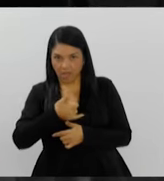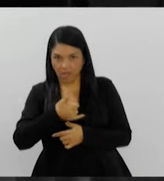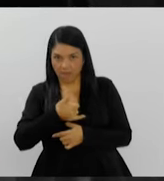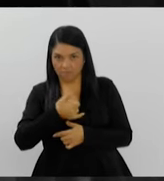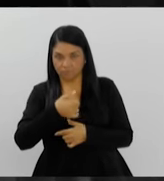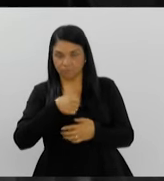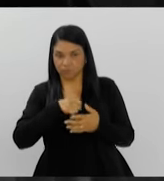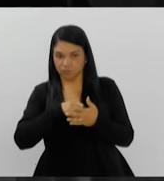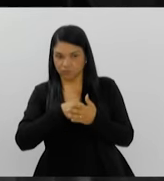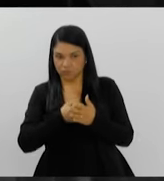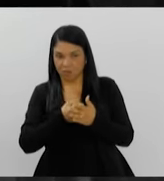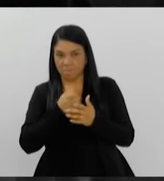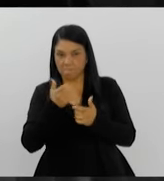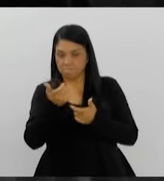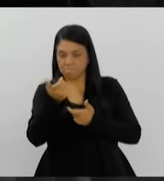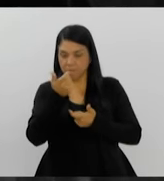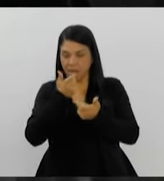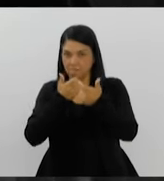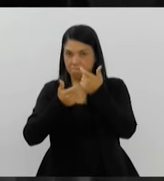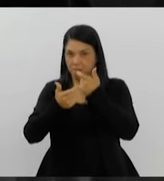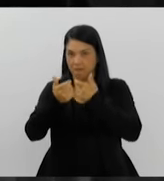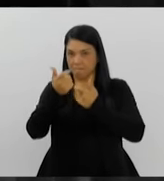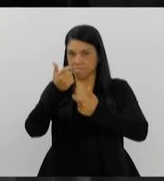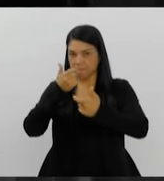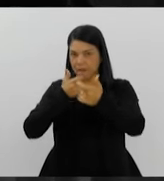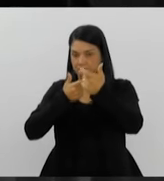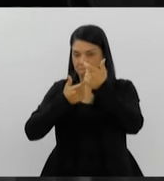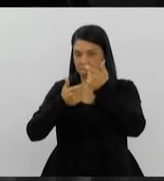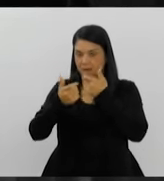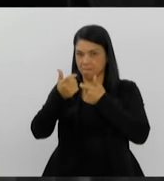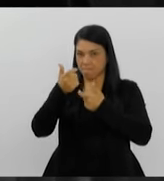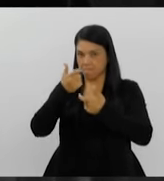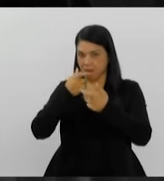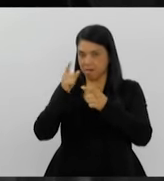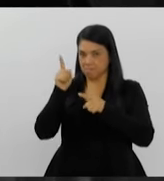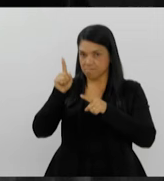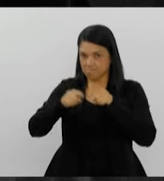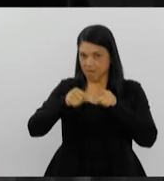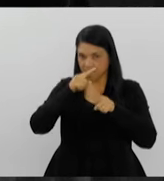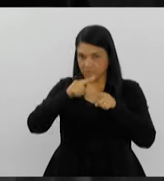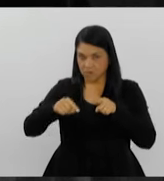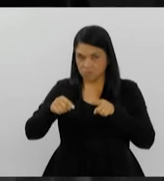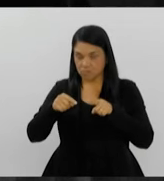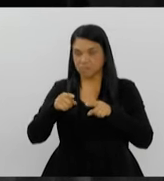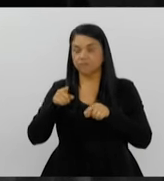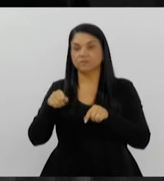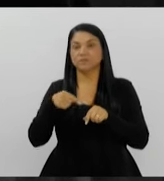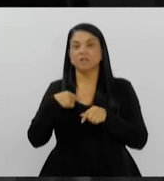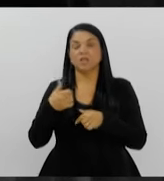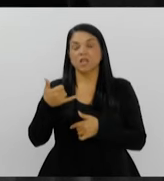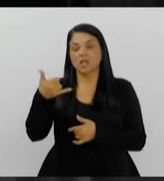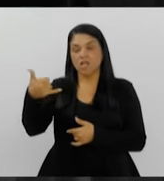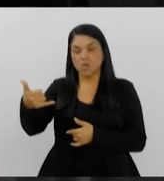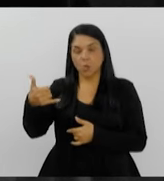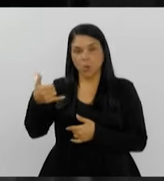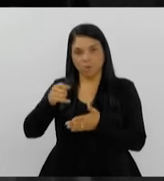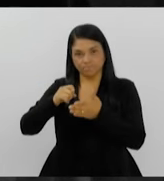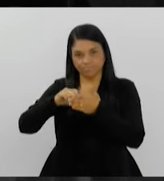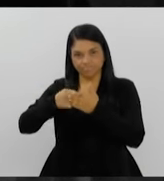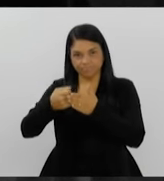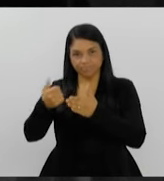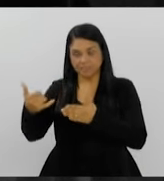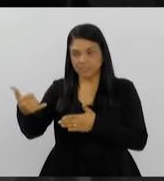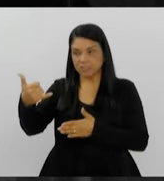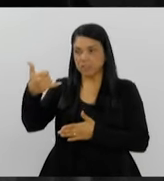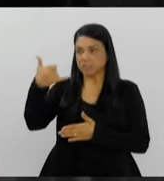outras calúnias outras injúrias e automaticamente ligou o seu celular botou no meu rosto